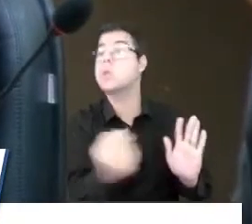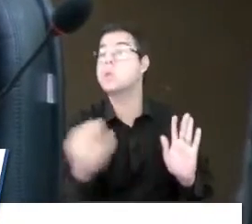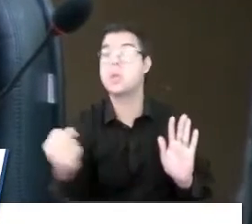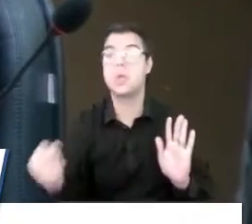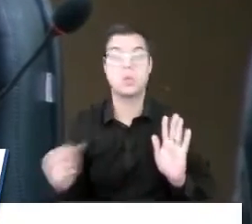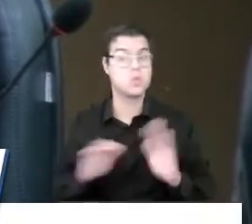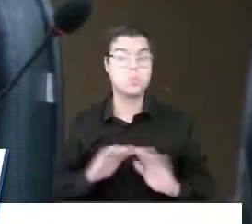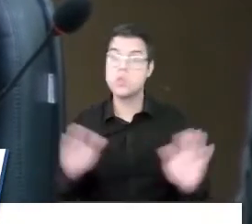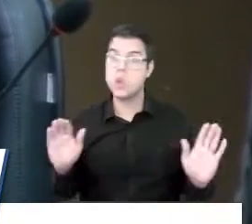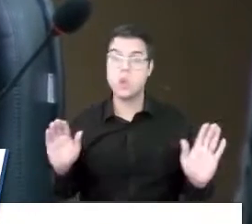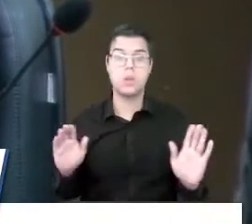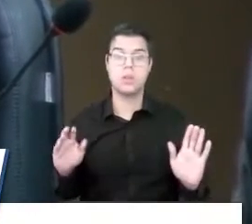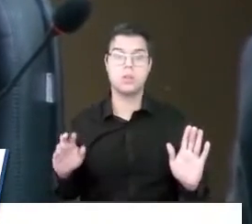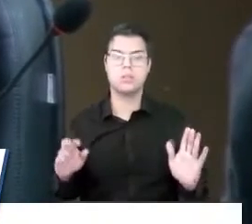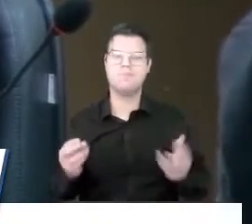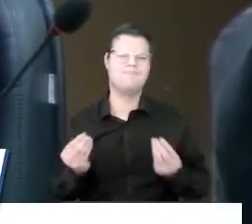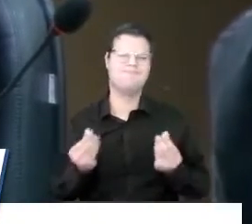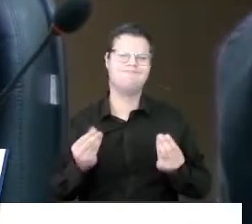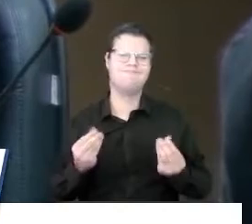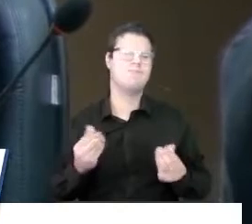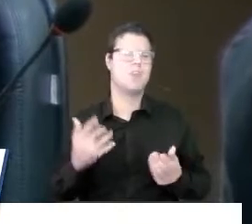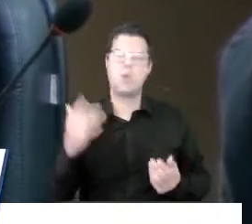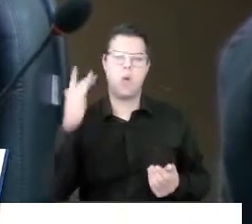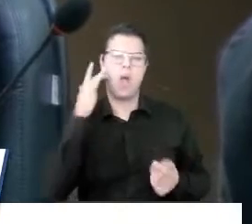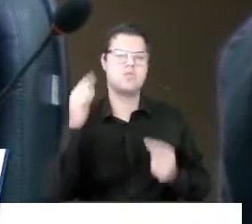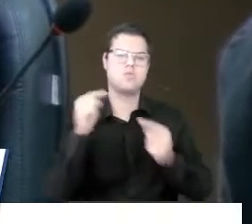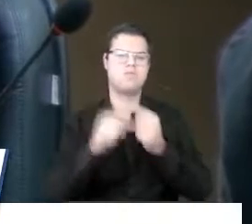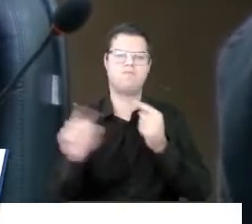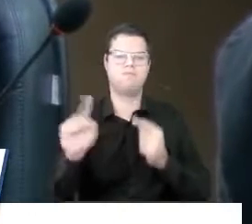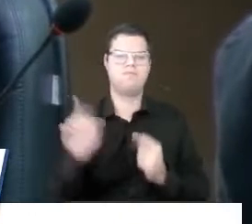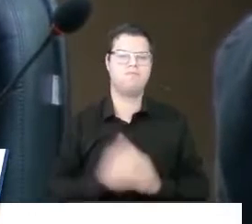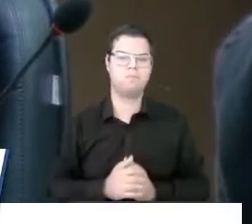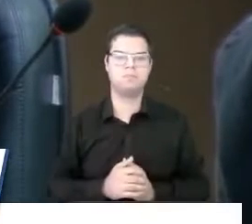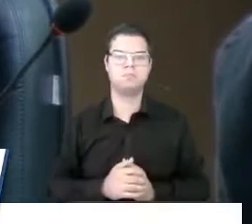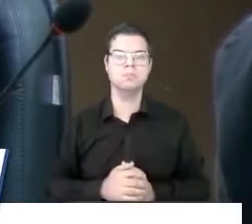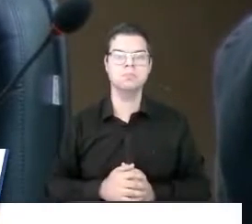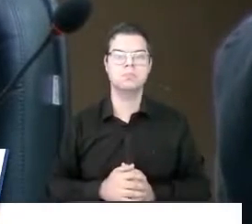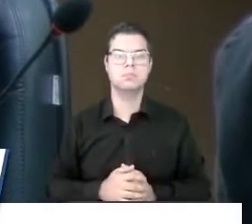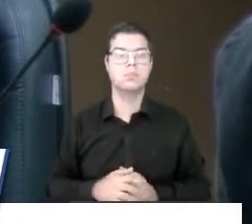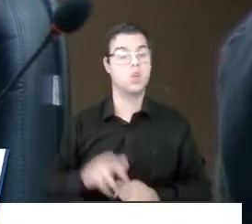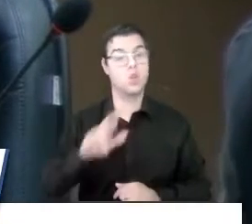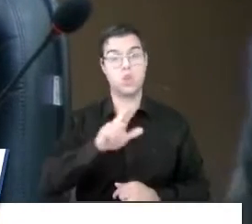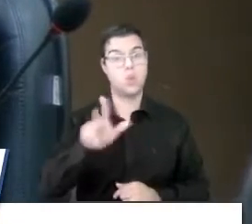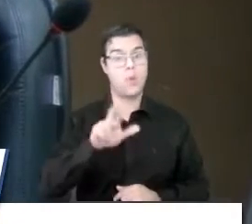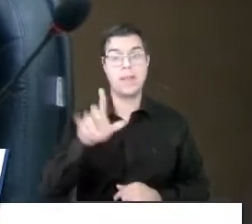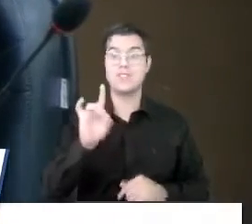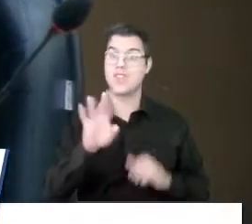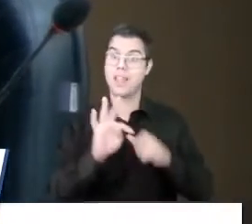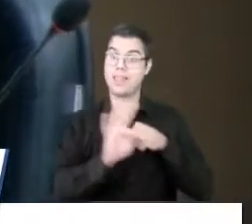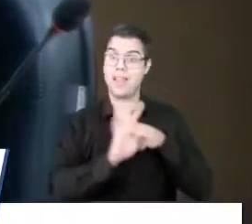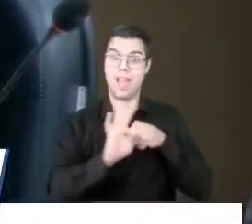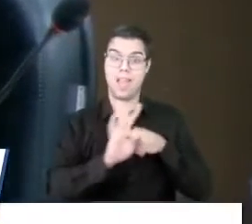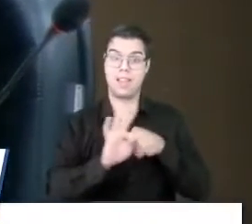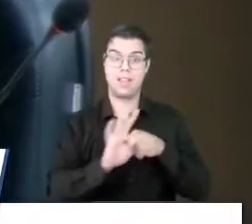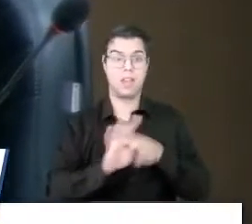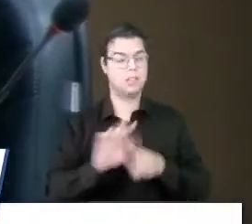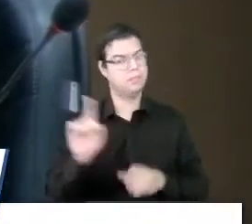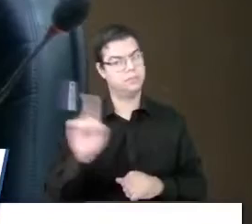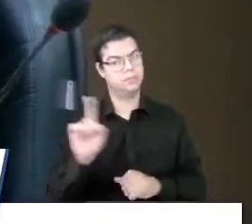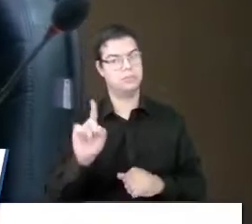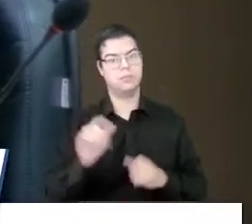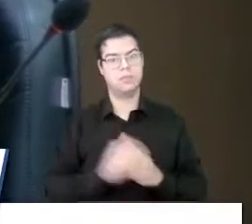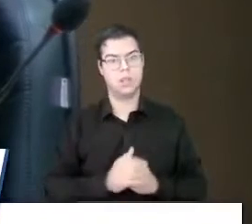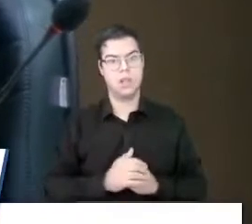certo. Então, aí não é assim que as coisas funcionam. E a questão não é meramente técnica. Trazer gente